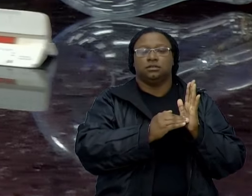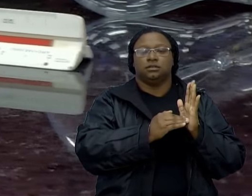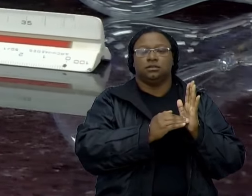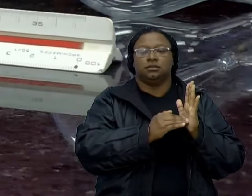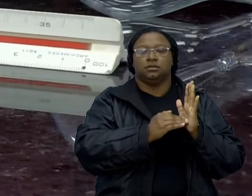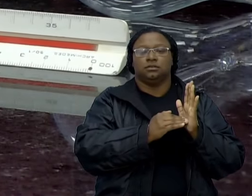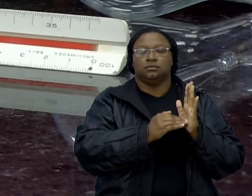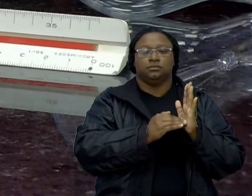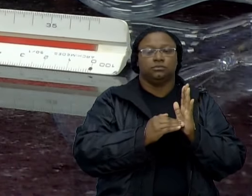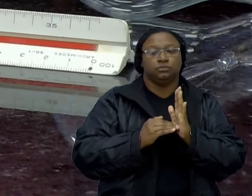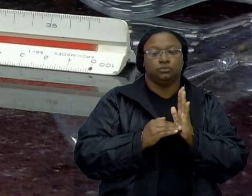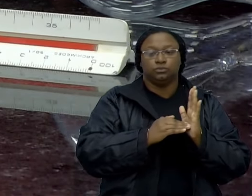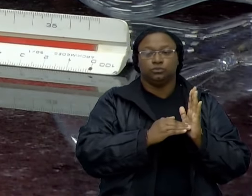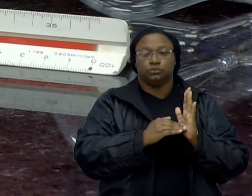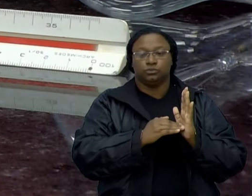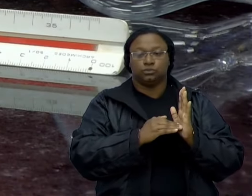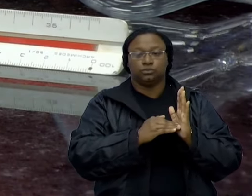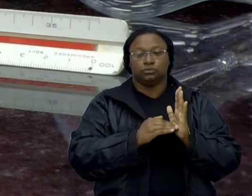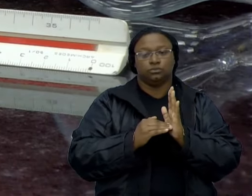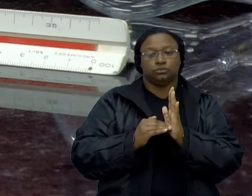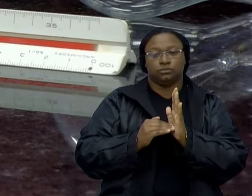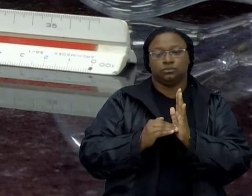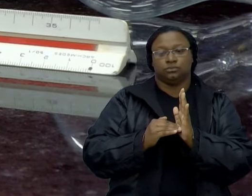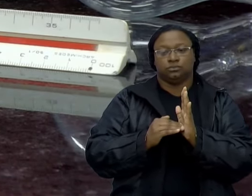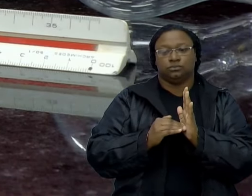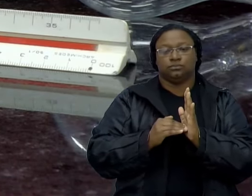fora. Isso, ó.